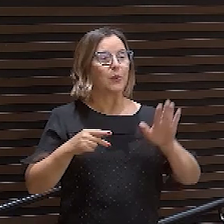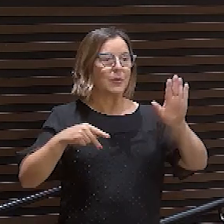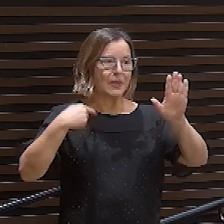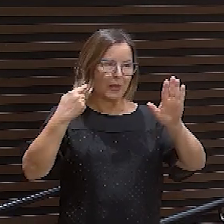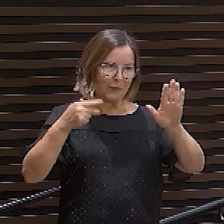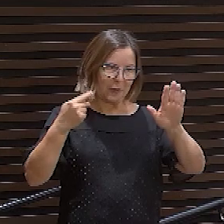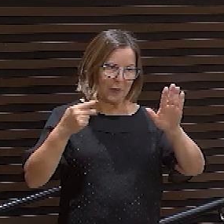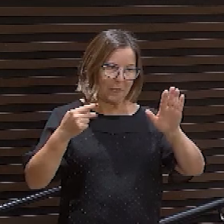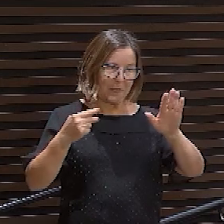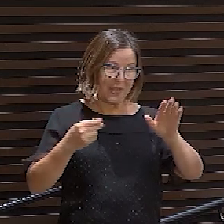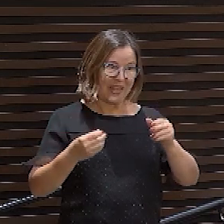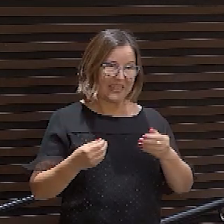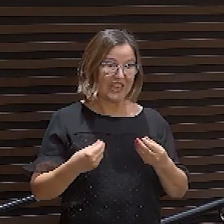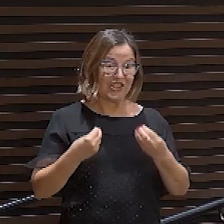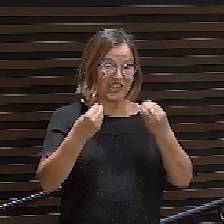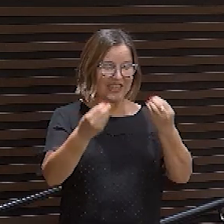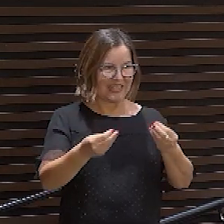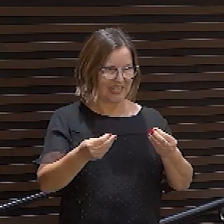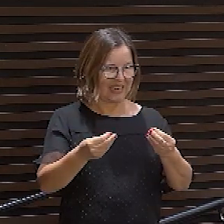descendência.